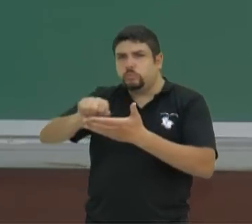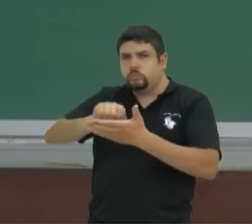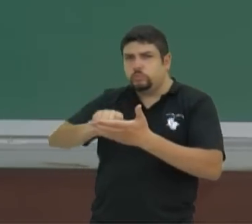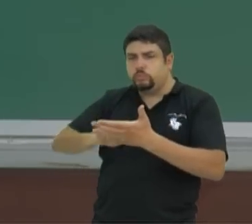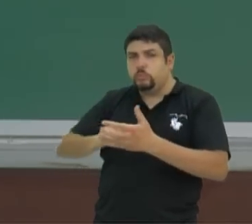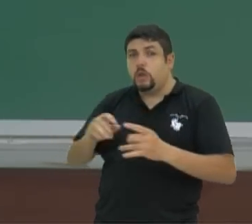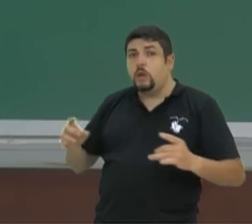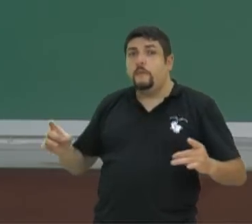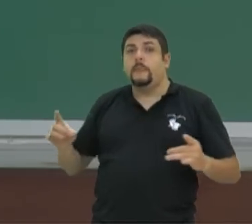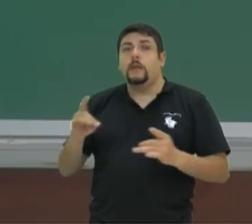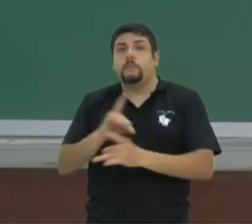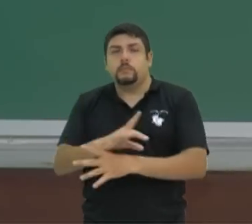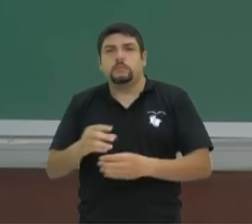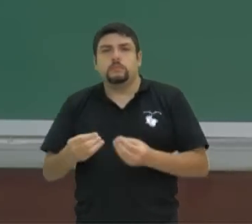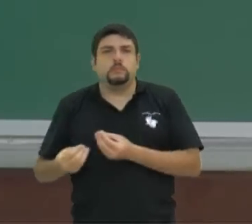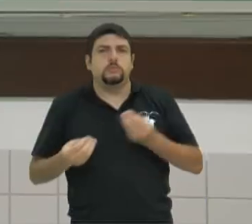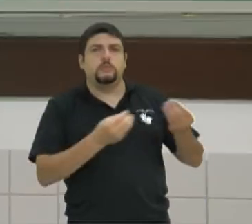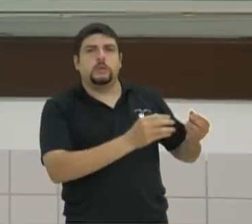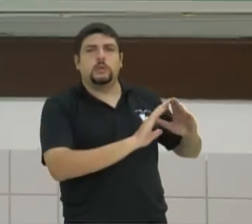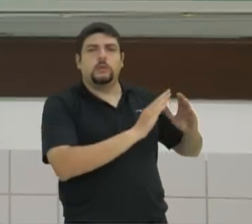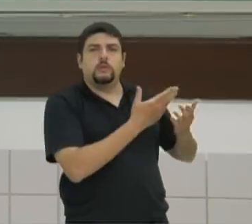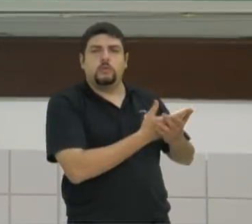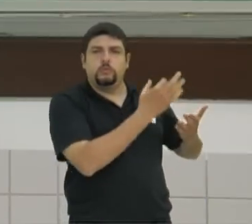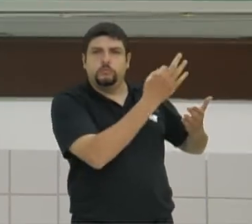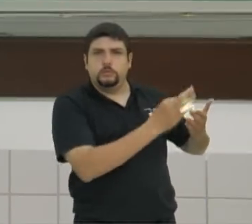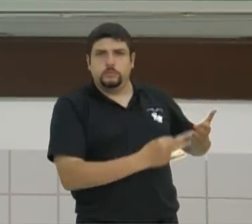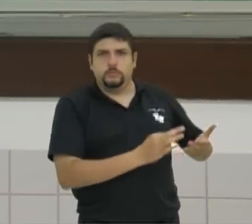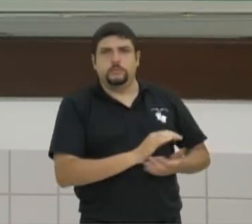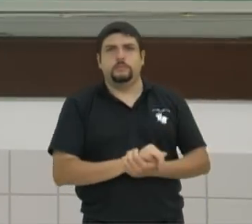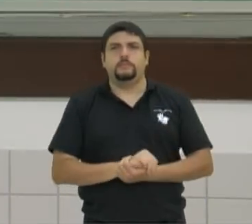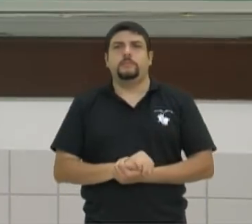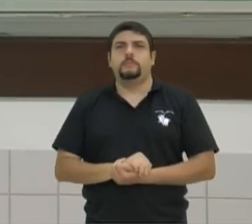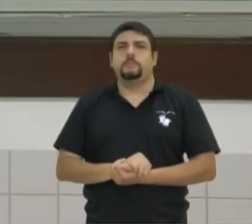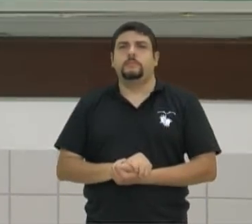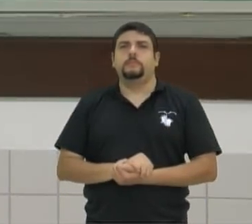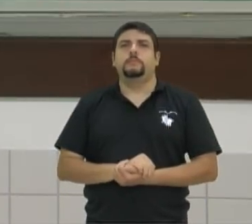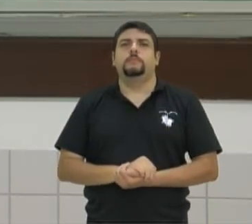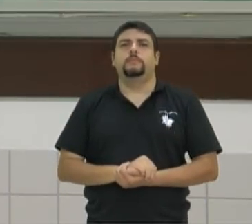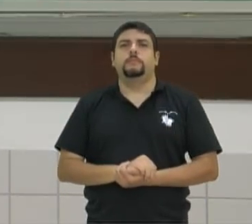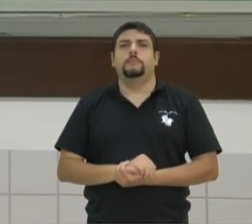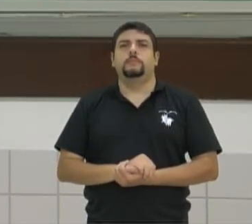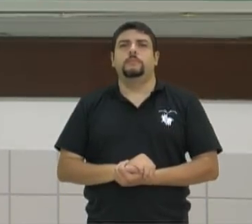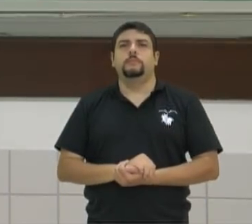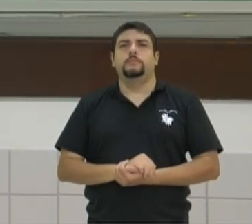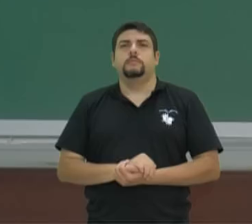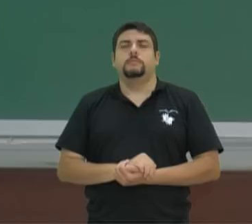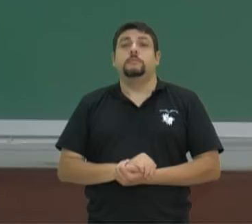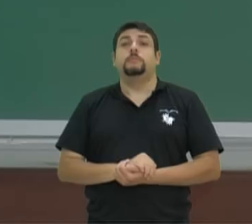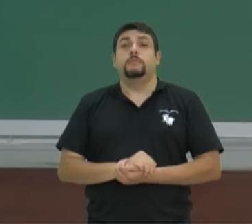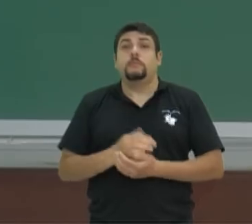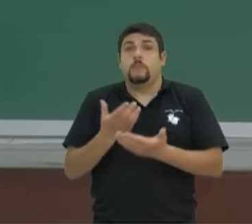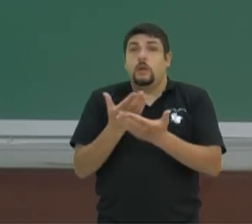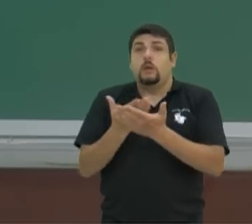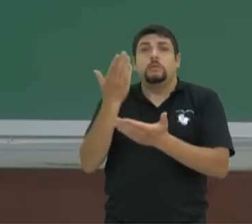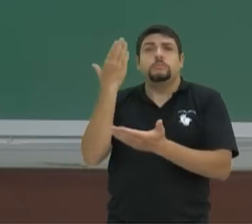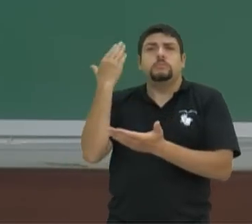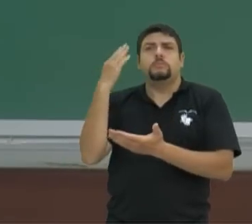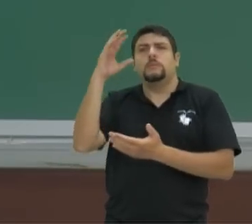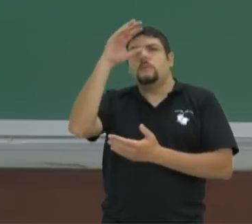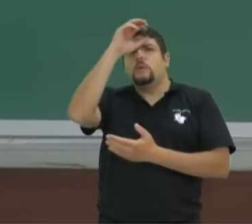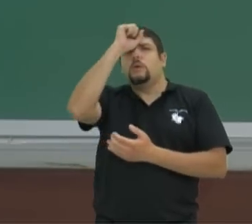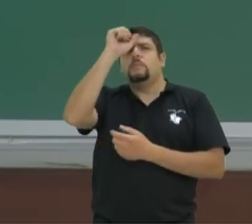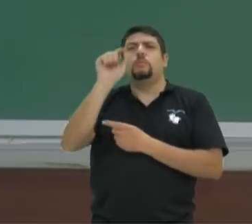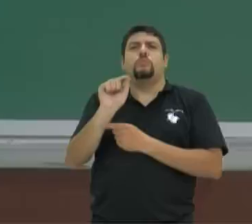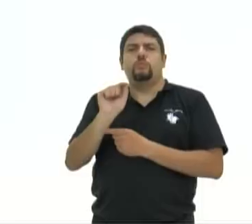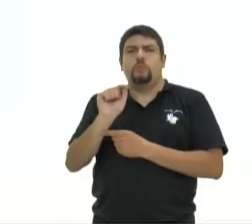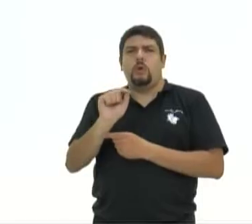seja feita a correção, beleza? Dito isso, a gente já pode começar. O que nós vimos anteriormente? Nós vimos anteriormente